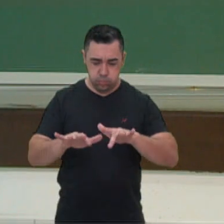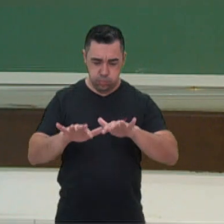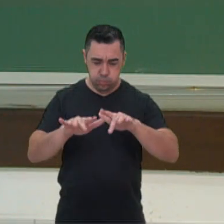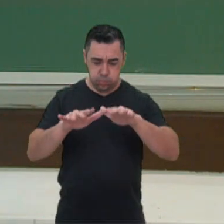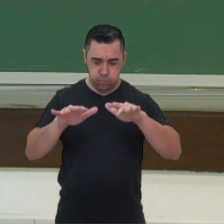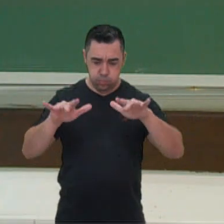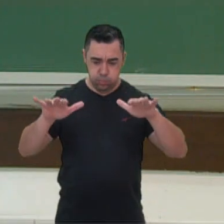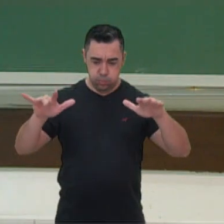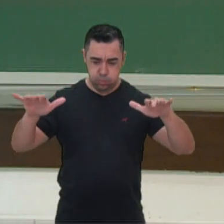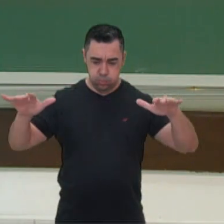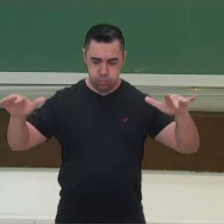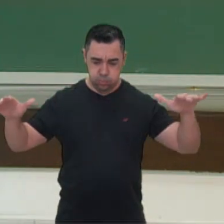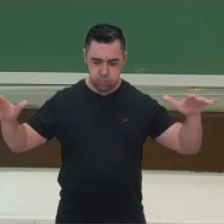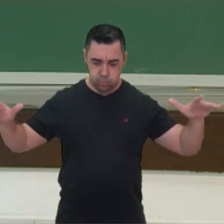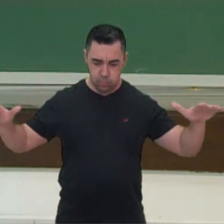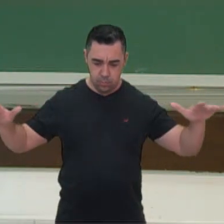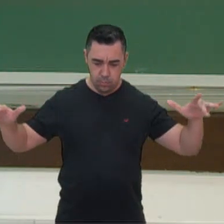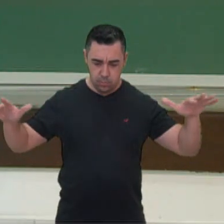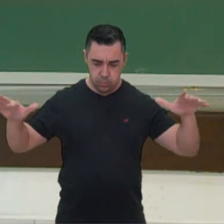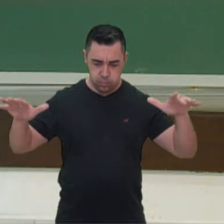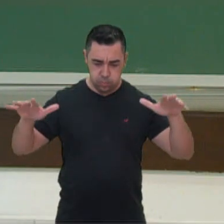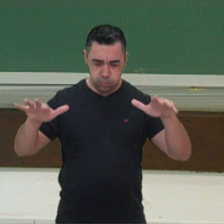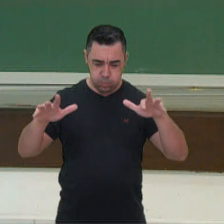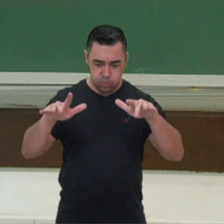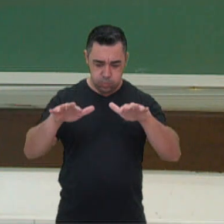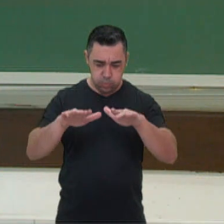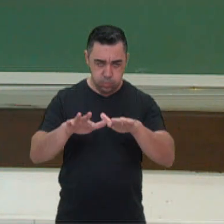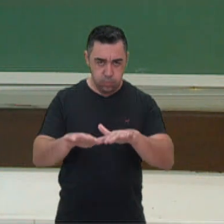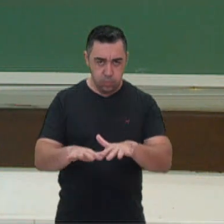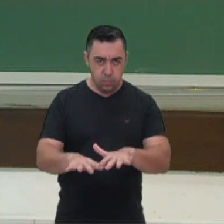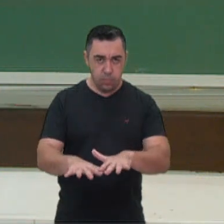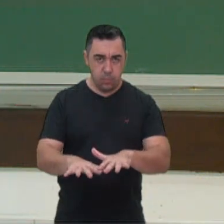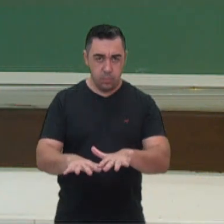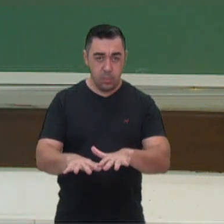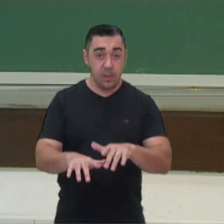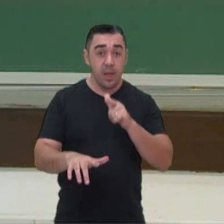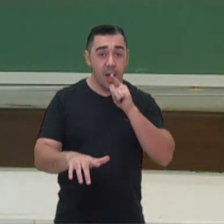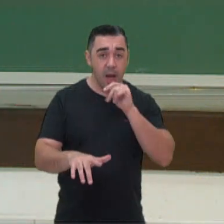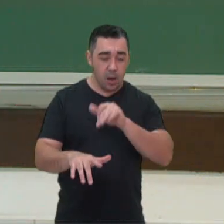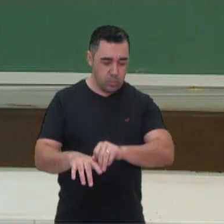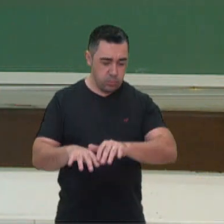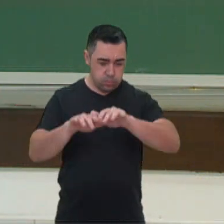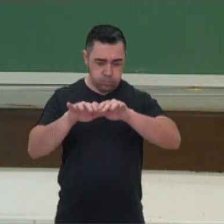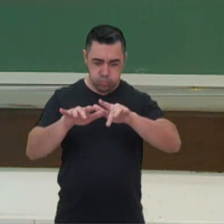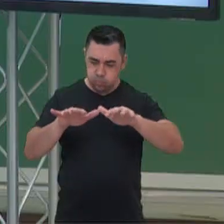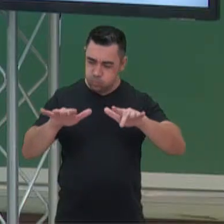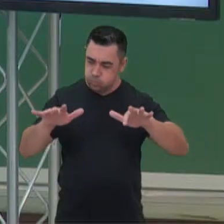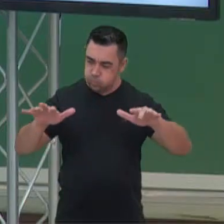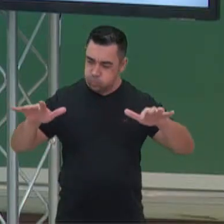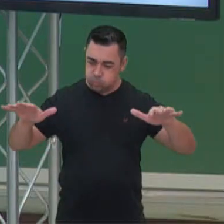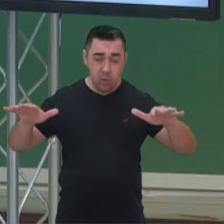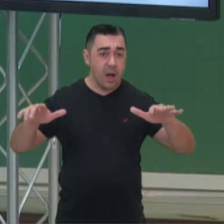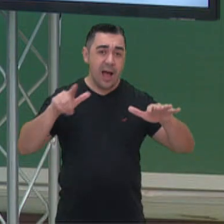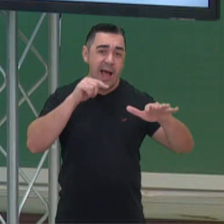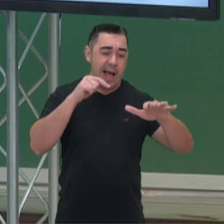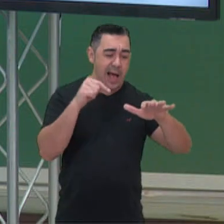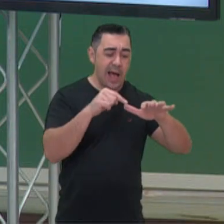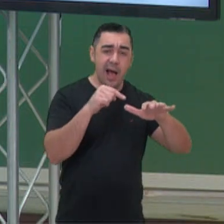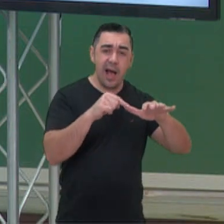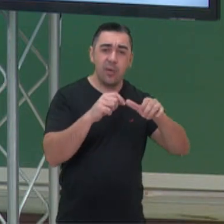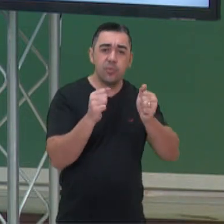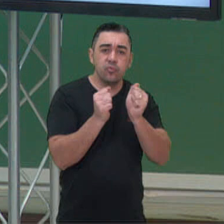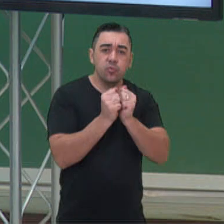rios, a água dos rios, quando se deslocam, elas carregam consigo o quê?